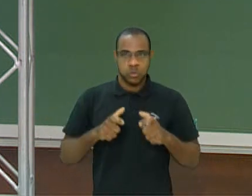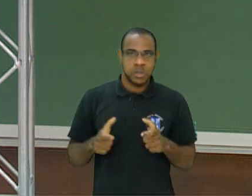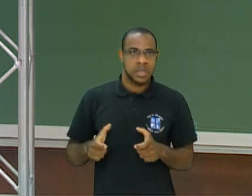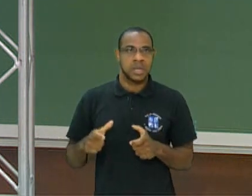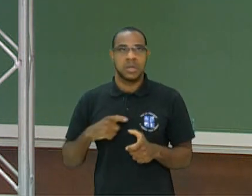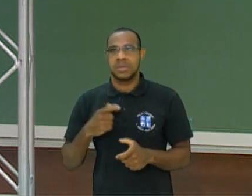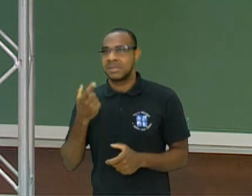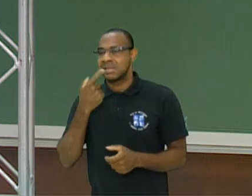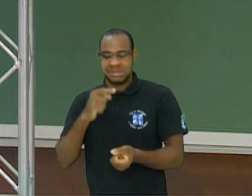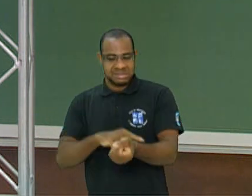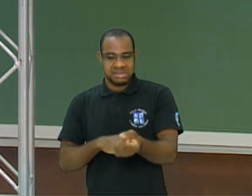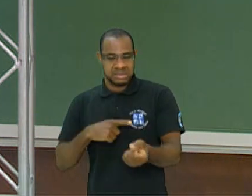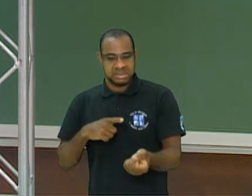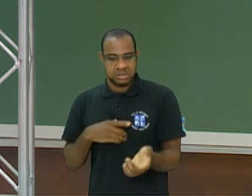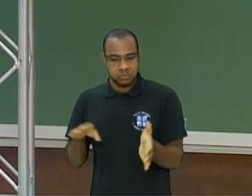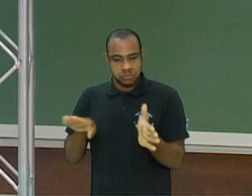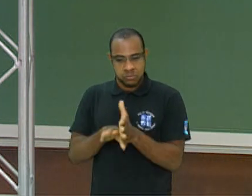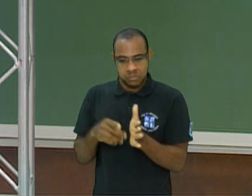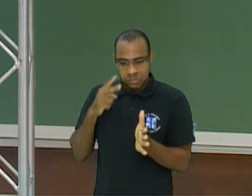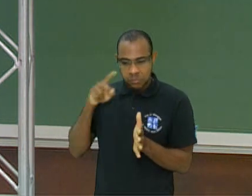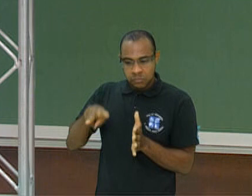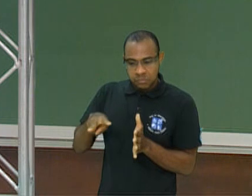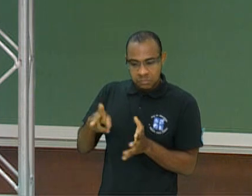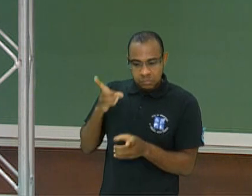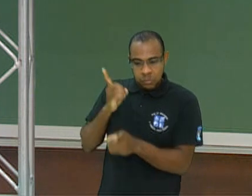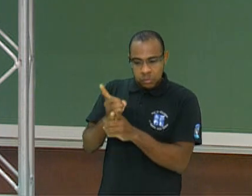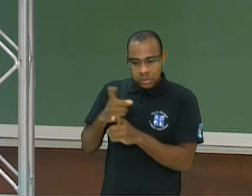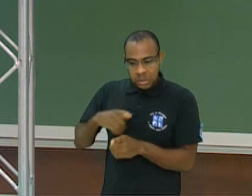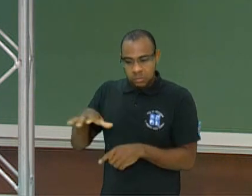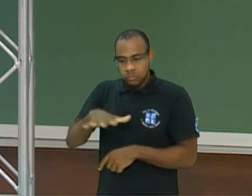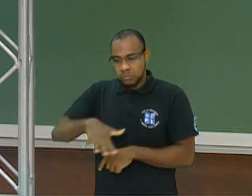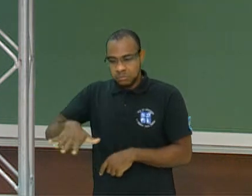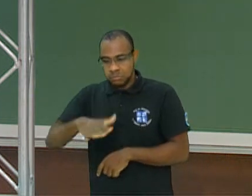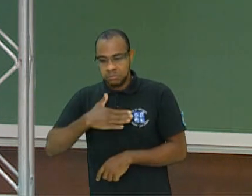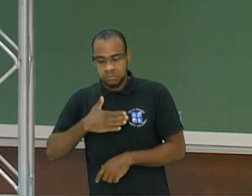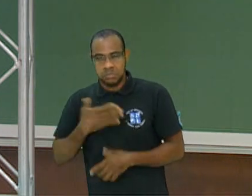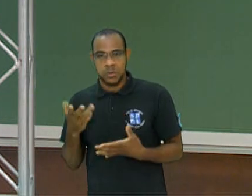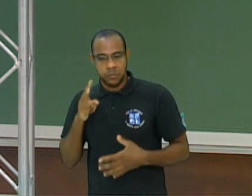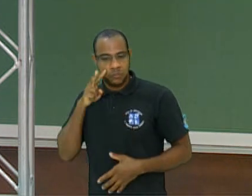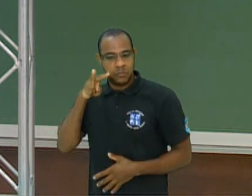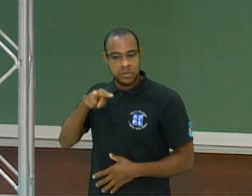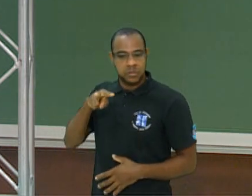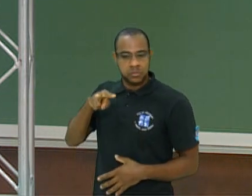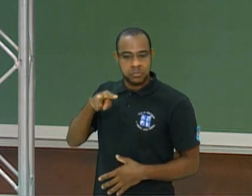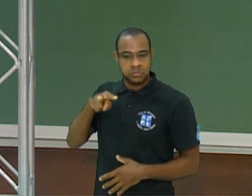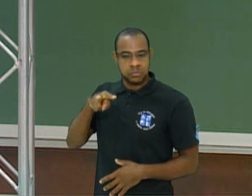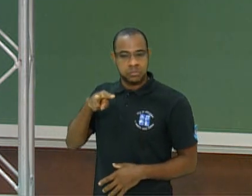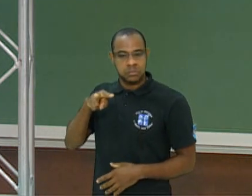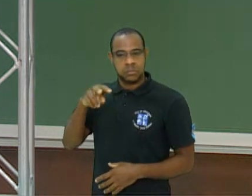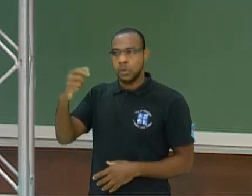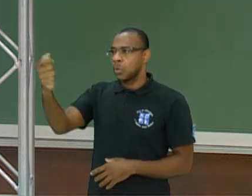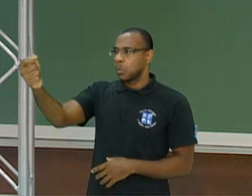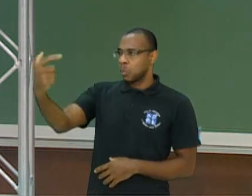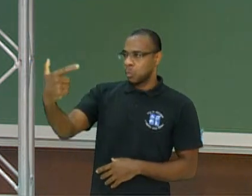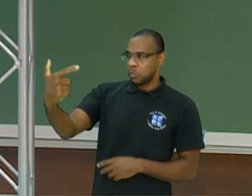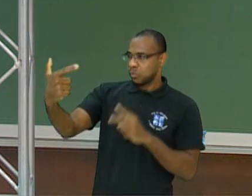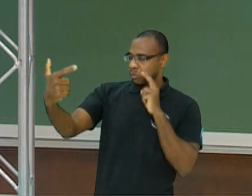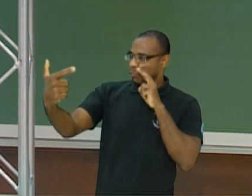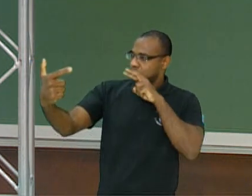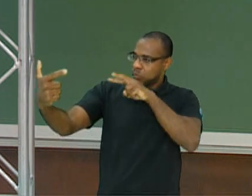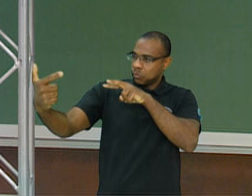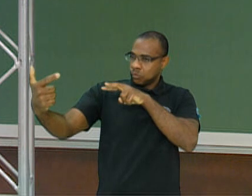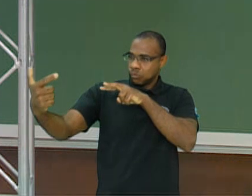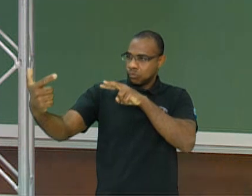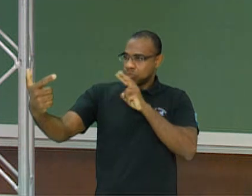sangue vem é onde é o nosso espaço. Eu vejo uma luz ao longe e não passo